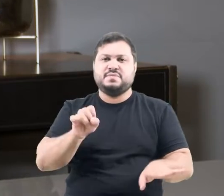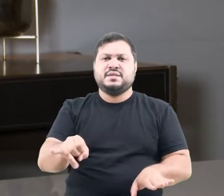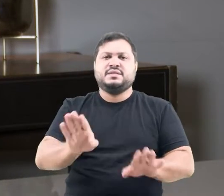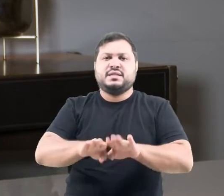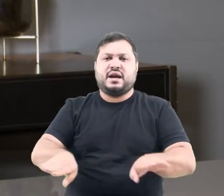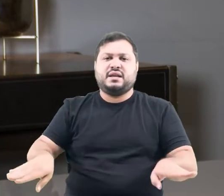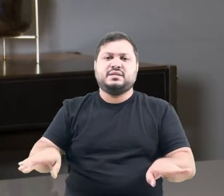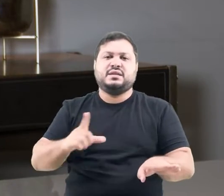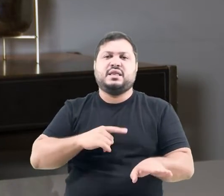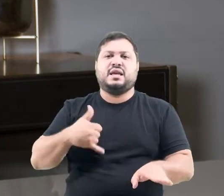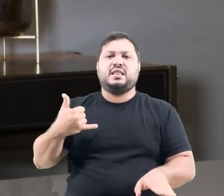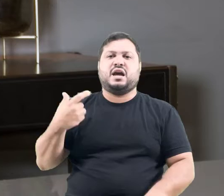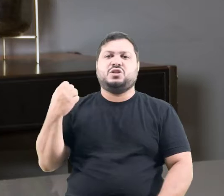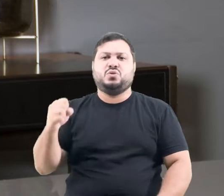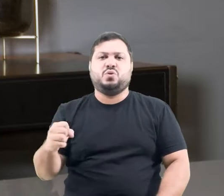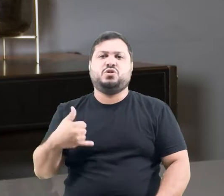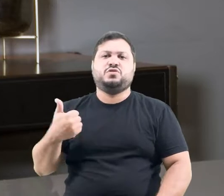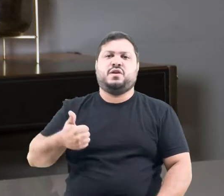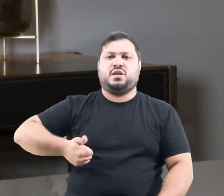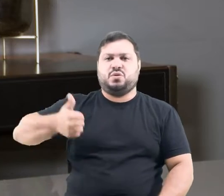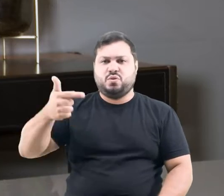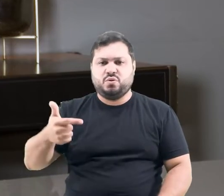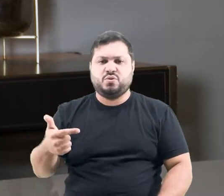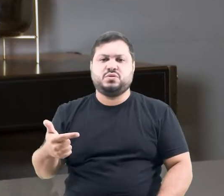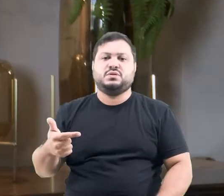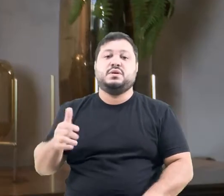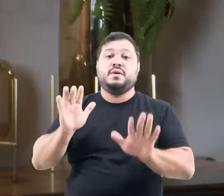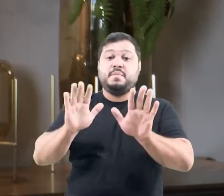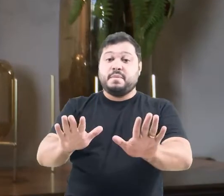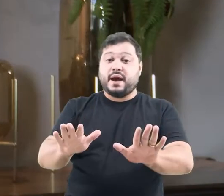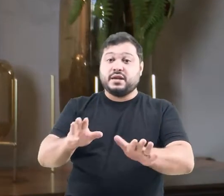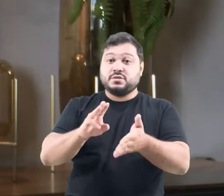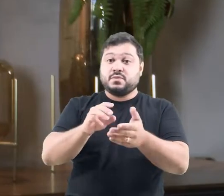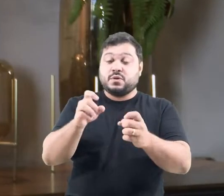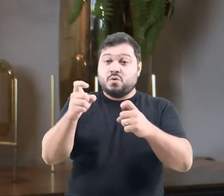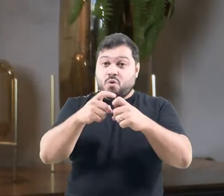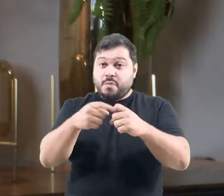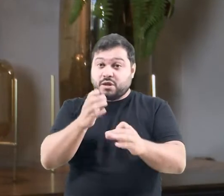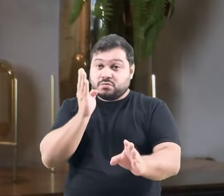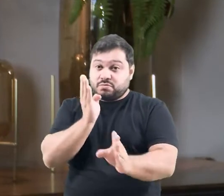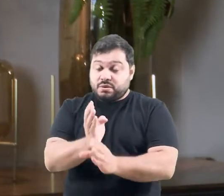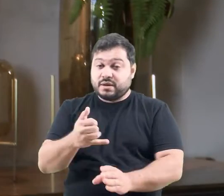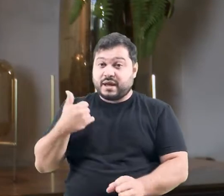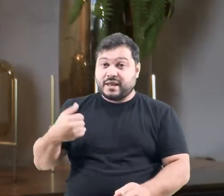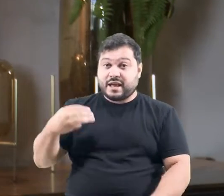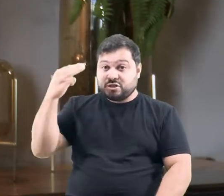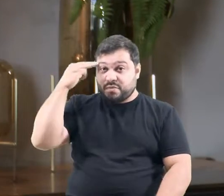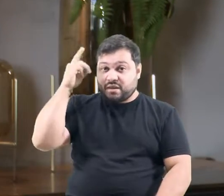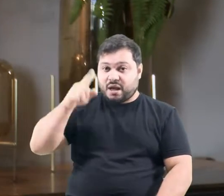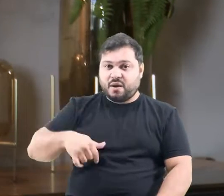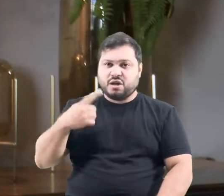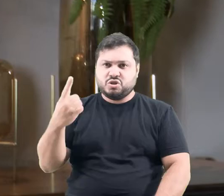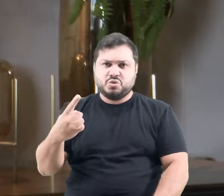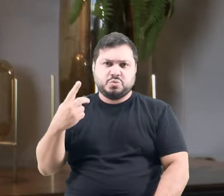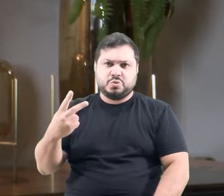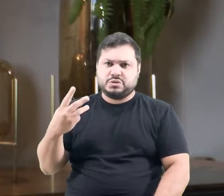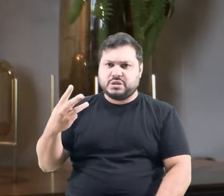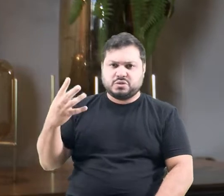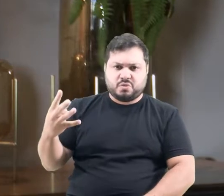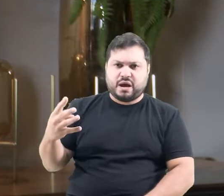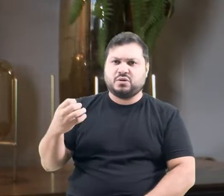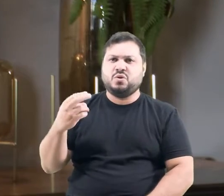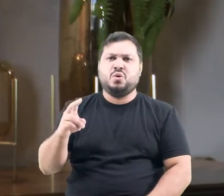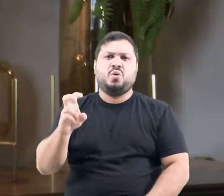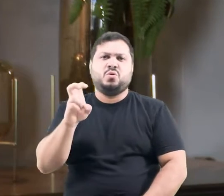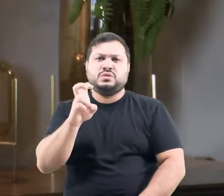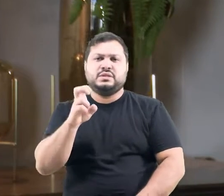essa criança tiver 8 anos, tiver 12 anos, mas o médico constatar que a idade mental dela é de 1, de 2, de 3, de